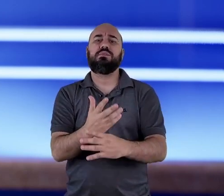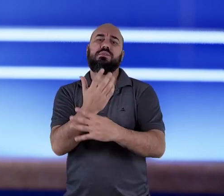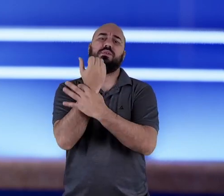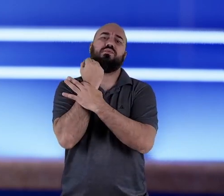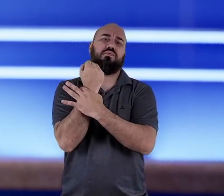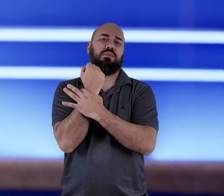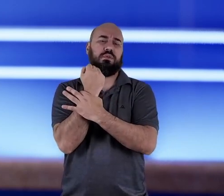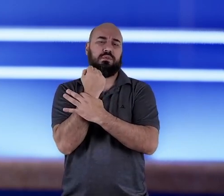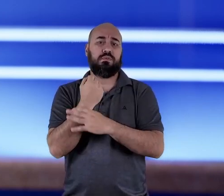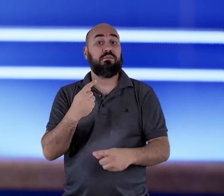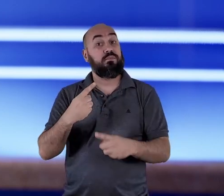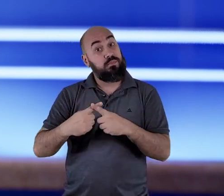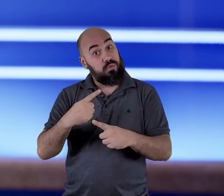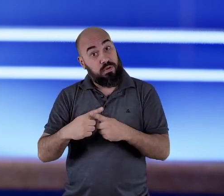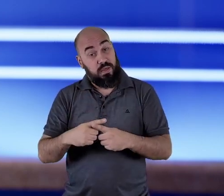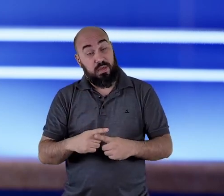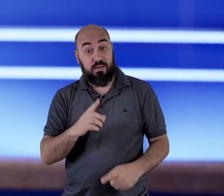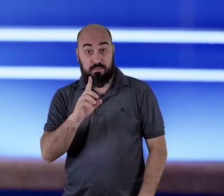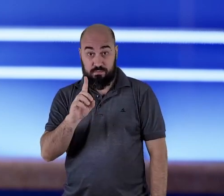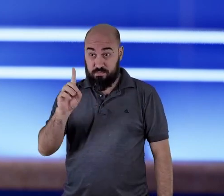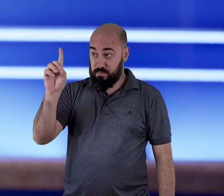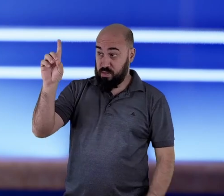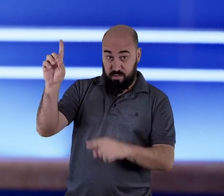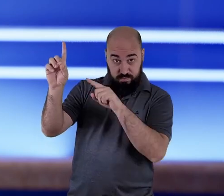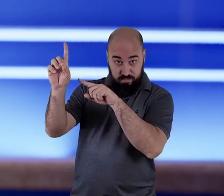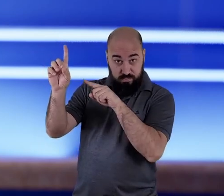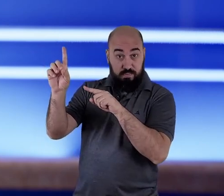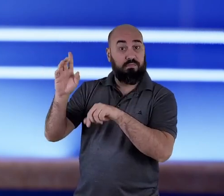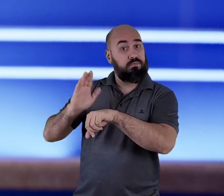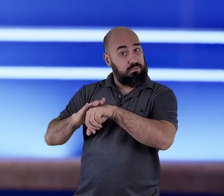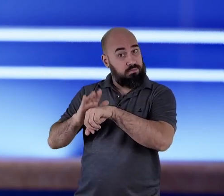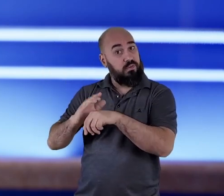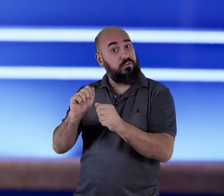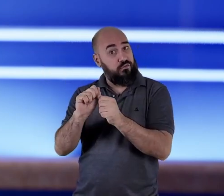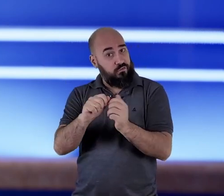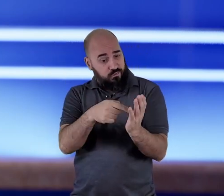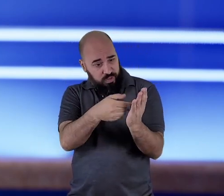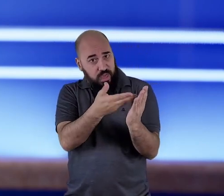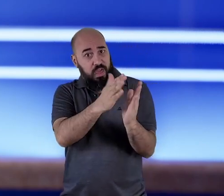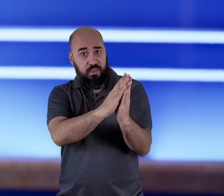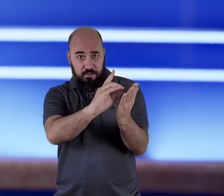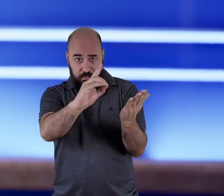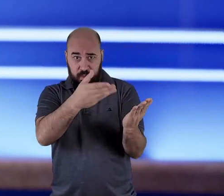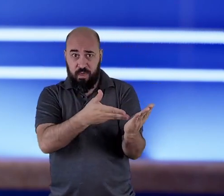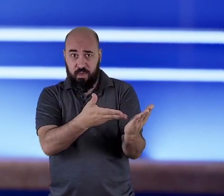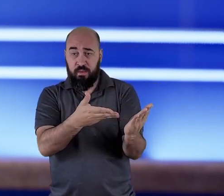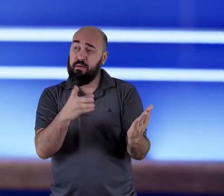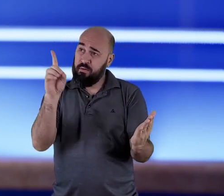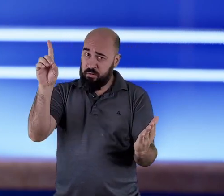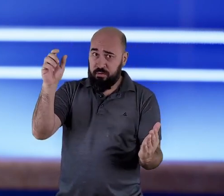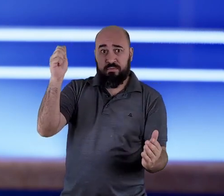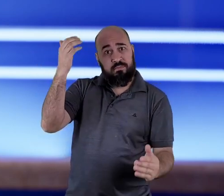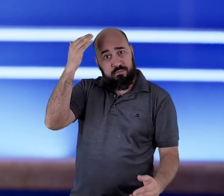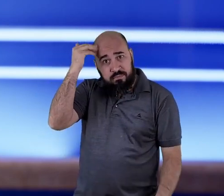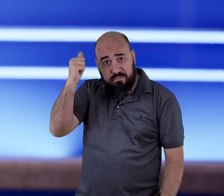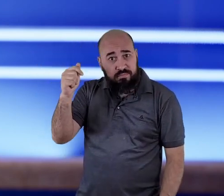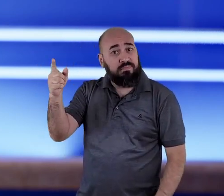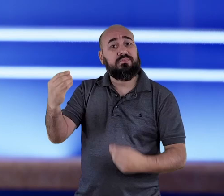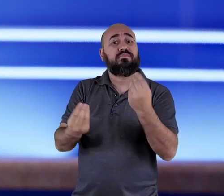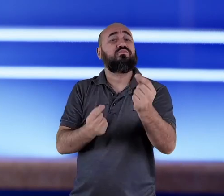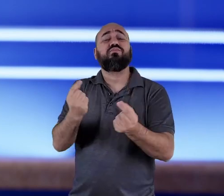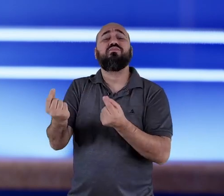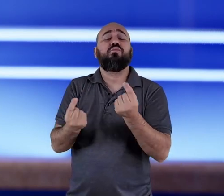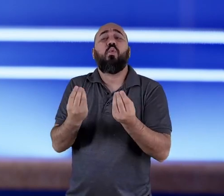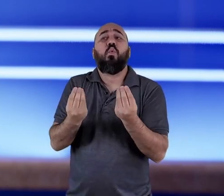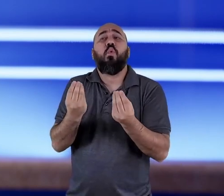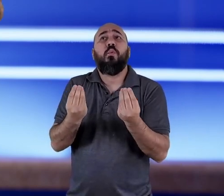o Senhor, aquele que é o autor da Bíblia Sagrada, já sabe exatamente o que é que eu e você devemos